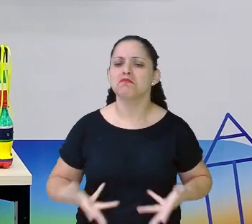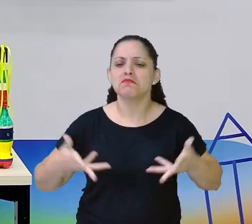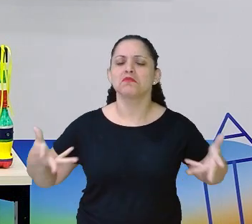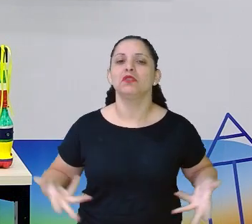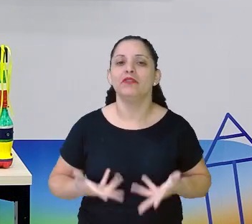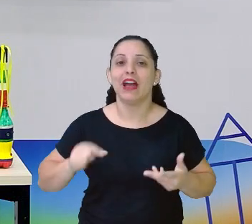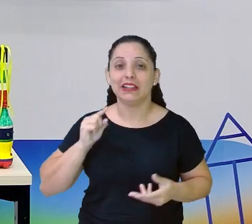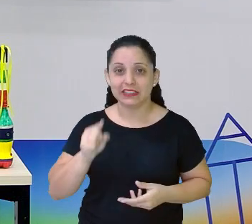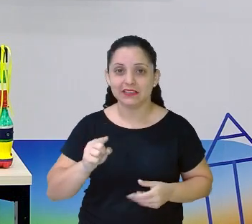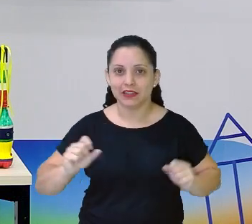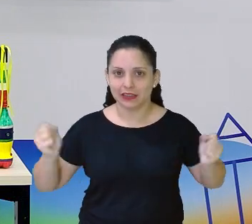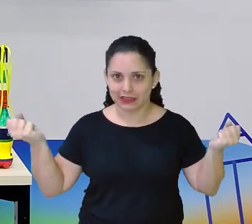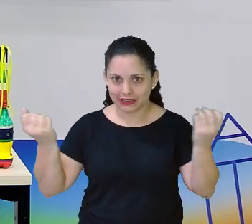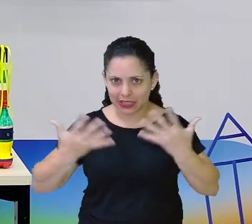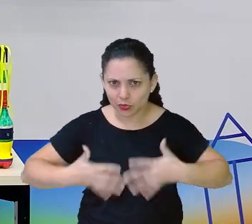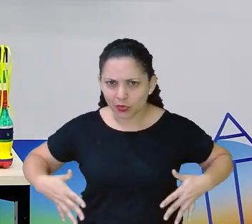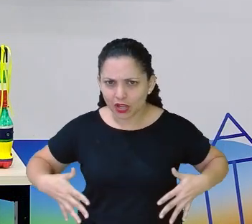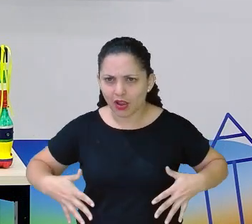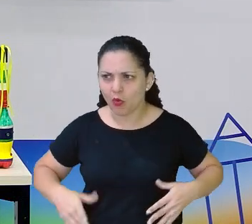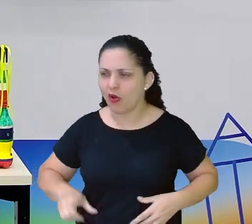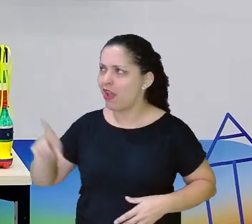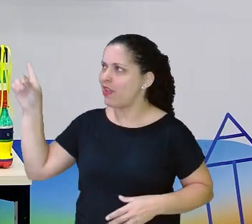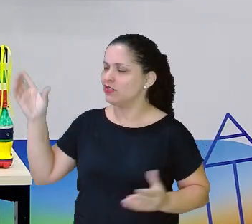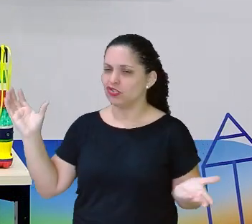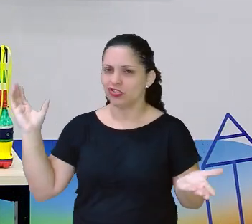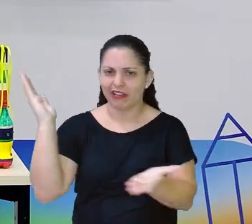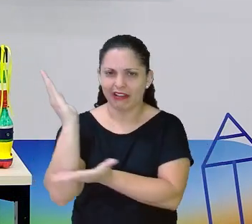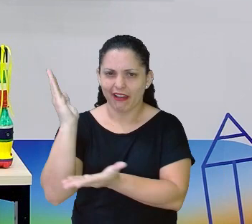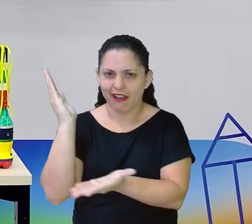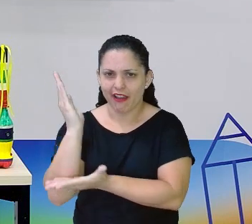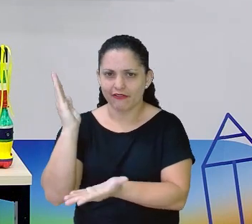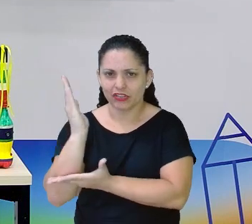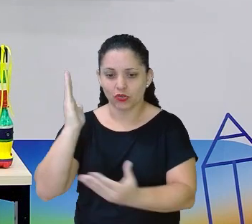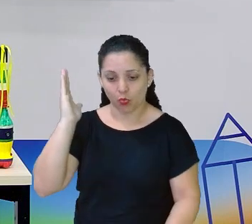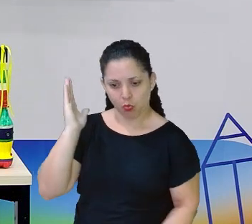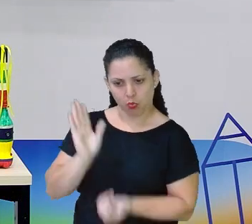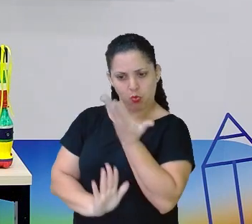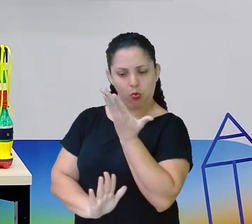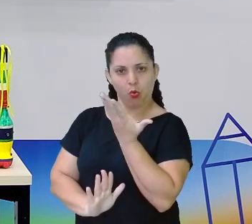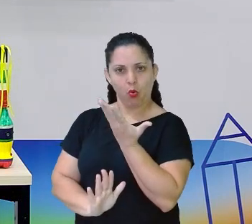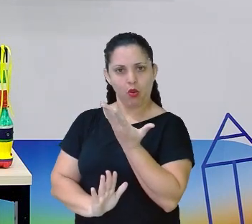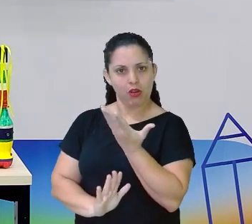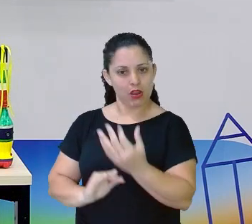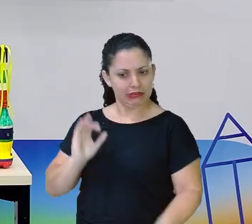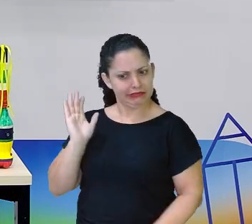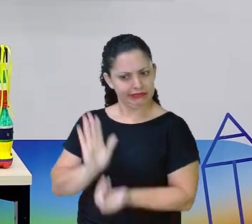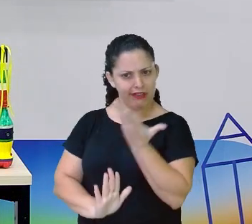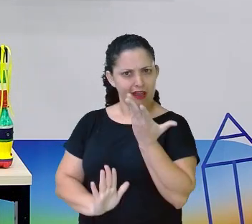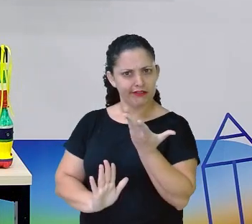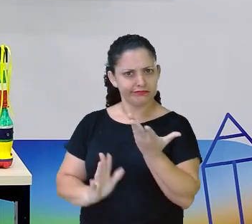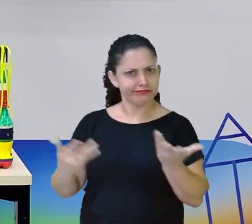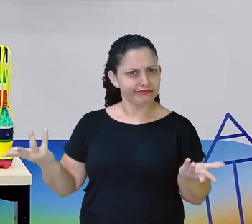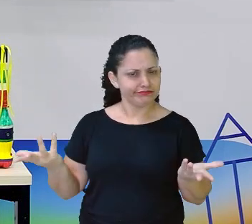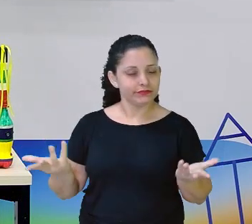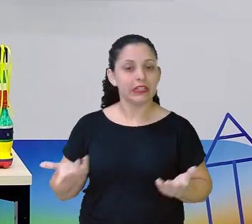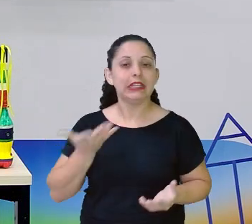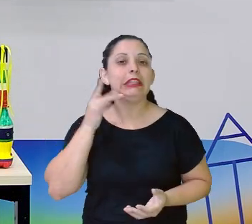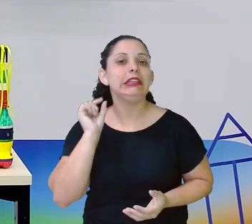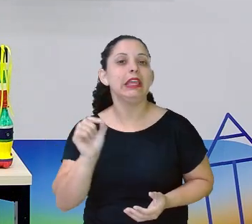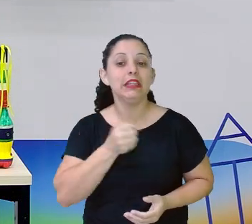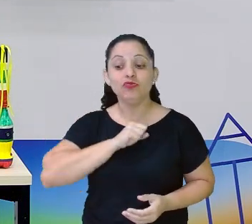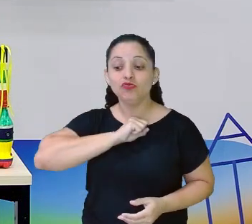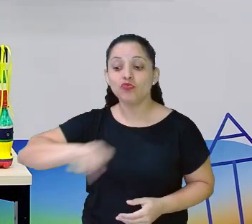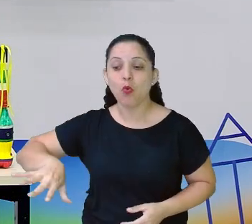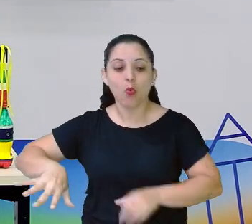algo natural? Essas garrafas, esse lixo, ele surgiu aí de maneira natural? Quem colocou essa garrafa